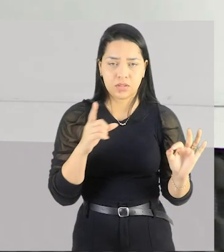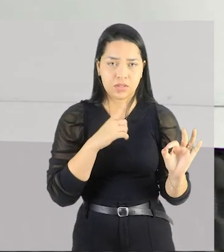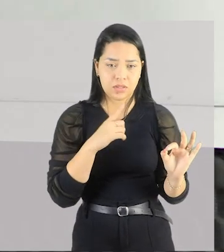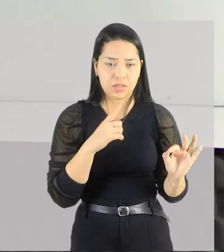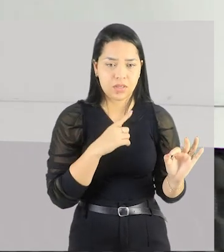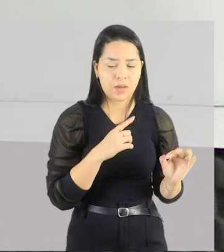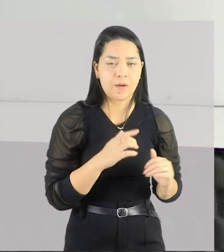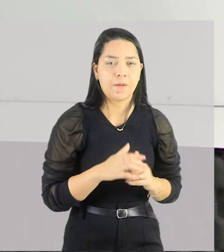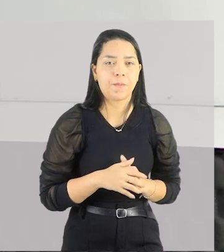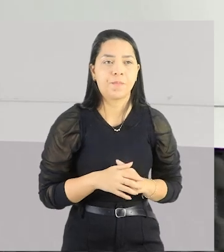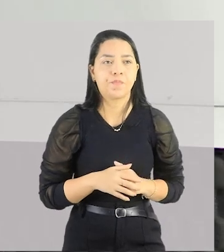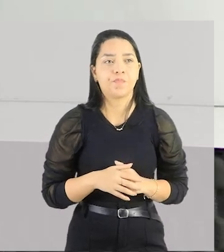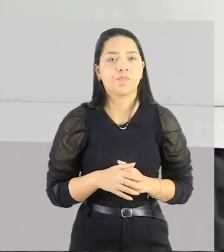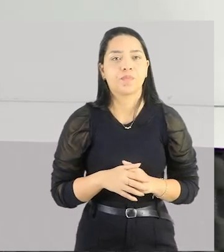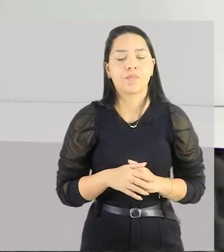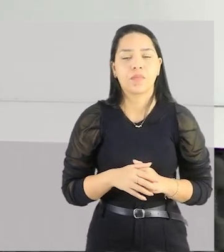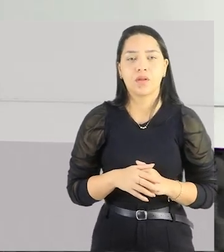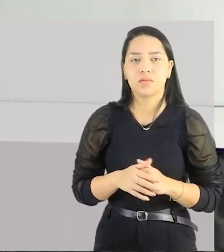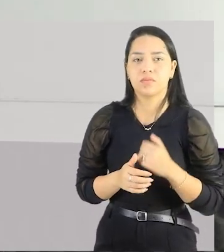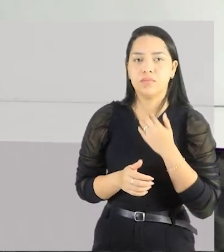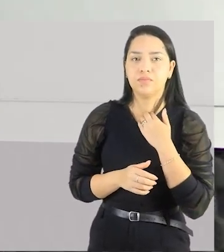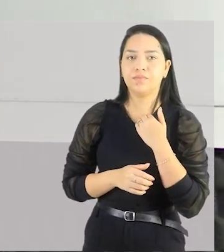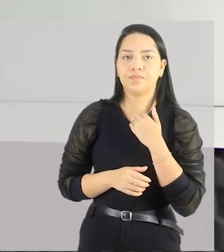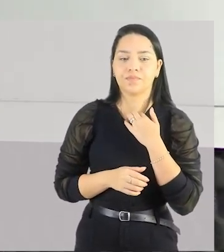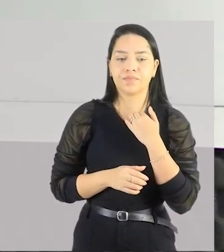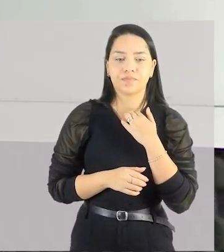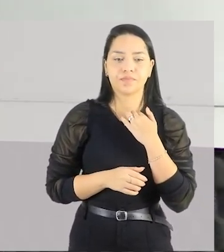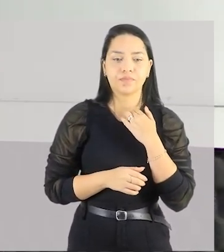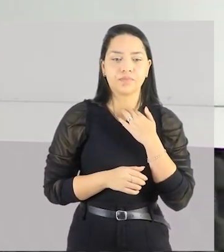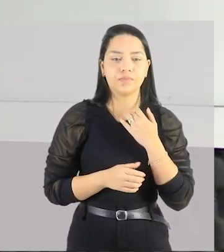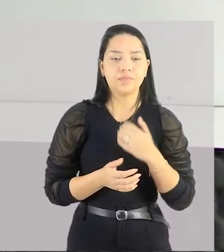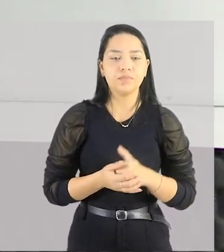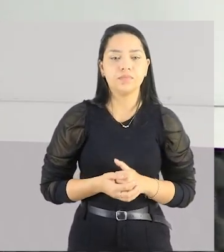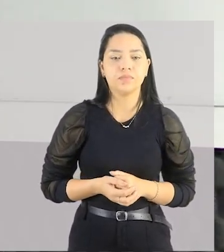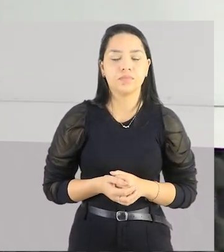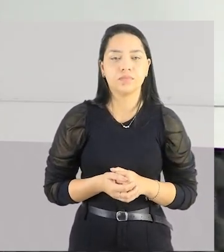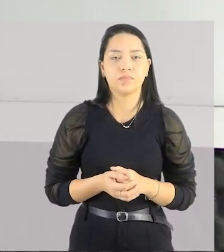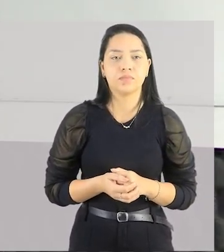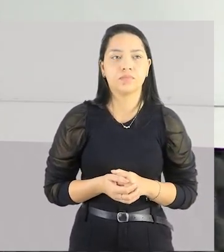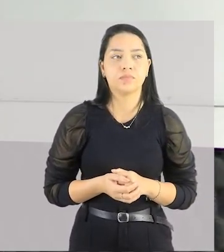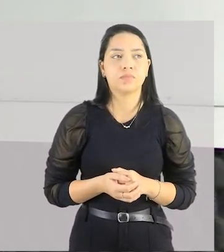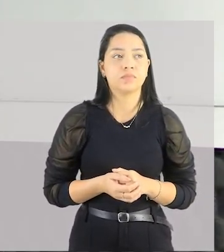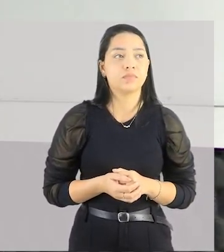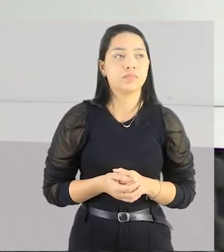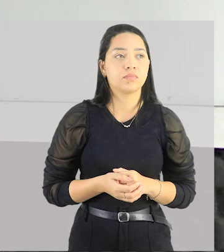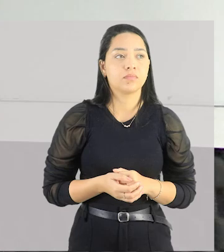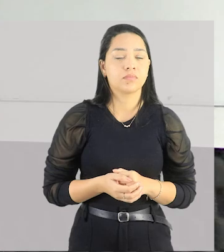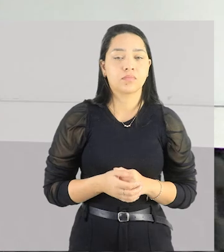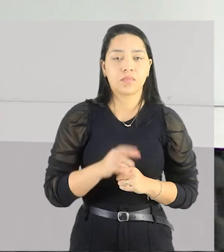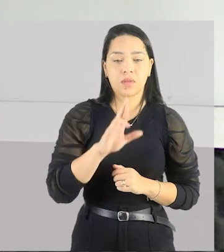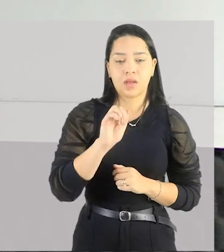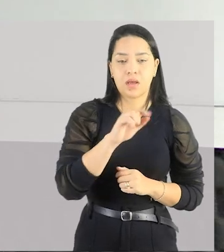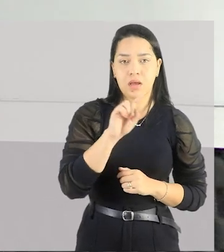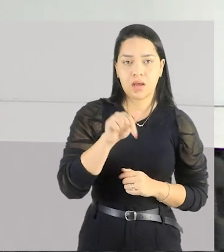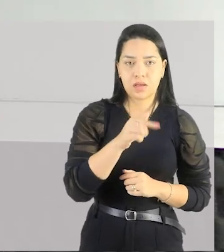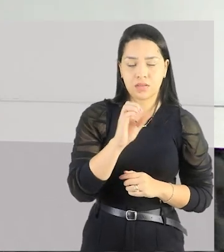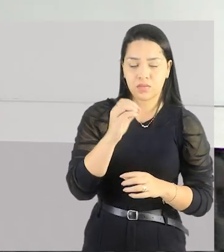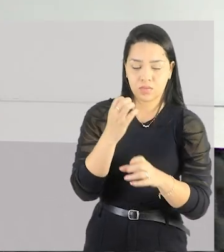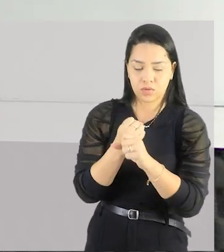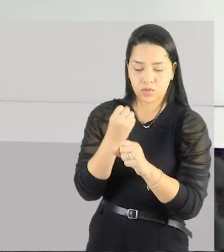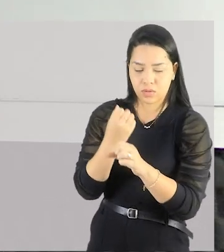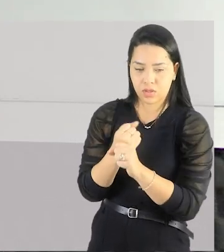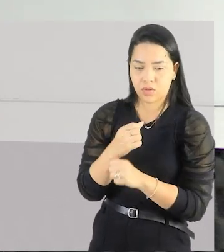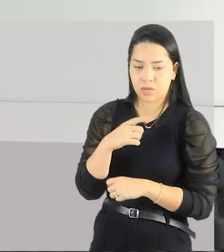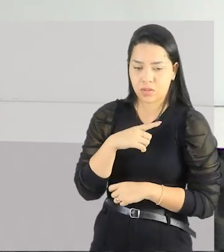escalador para o andarilho, tá ok? Então vamos lá. Razão entre o total